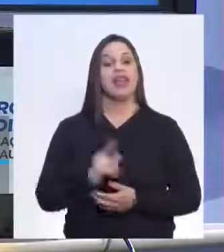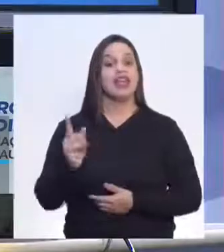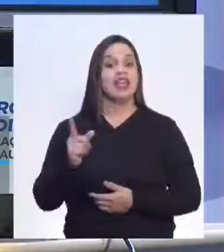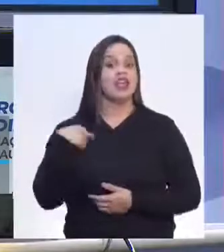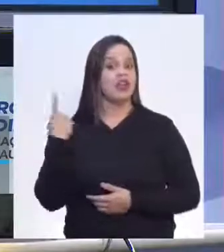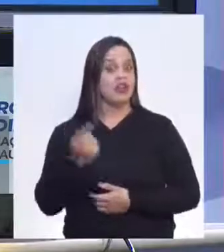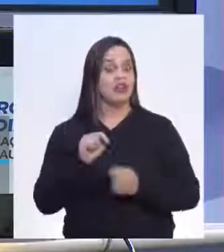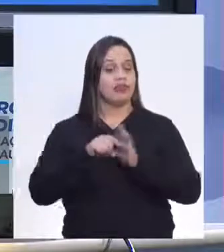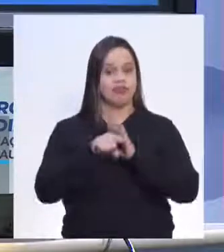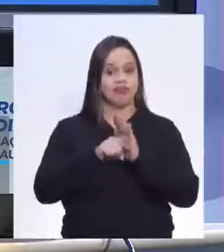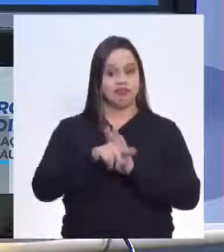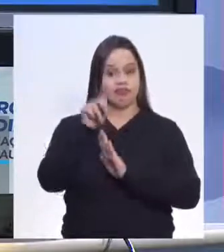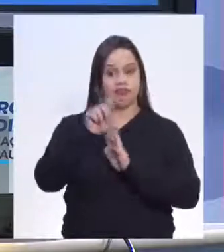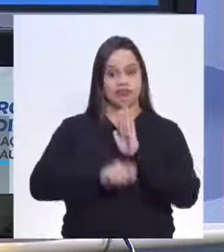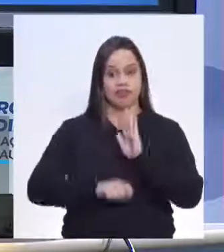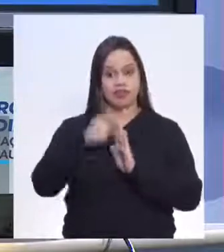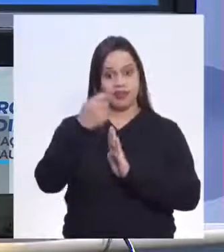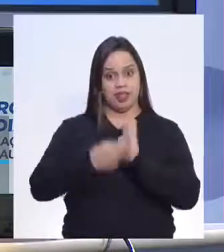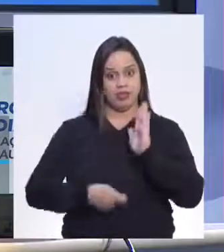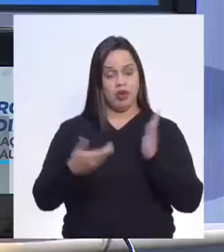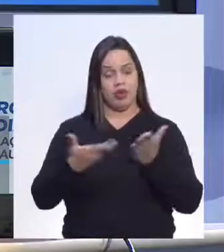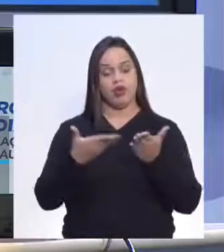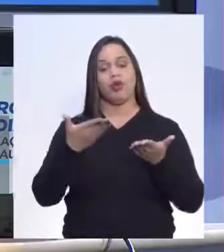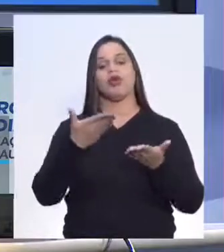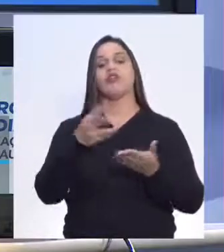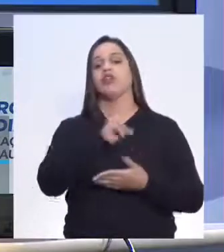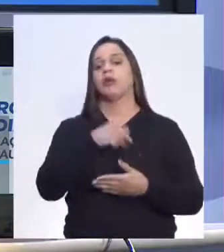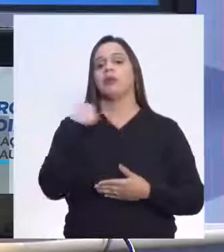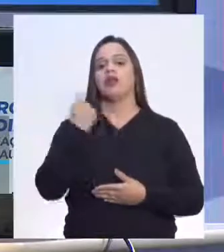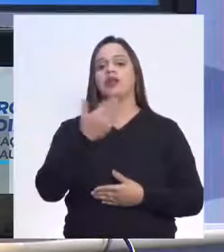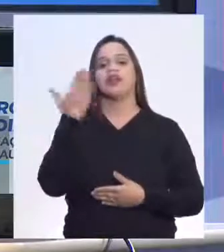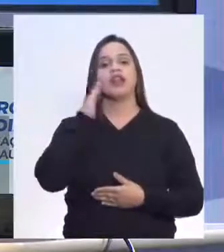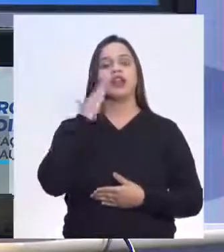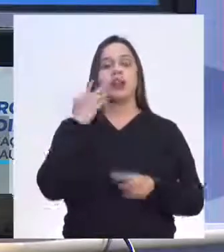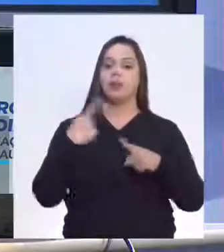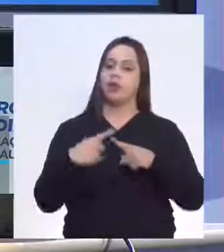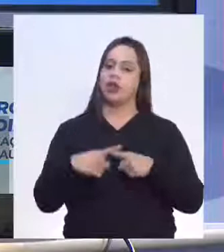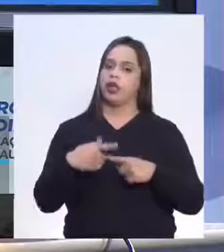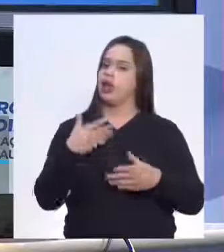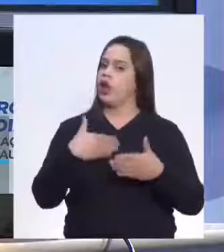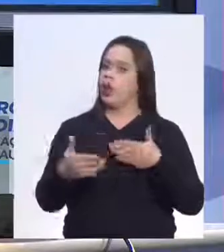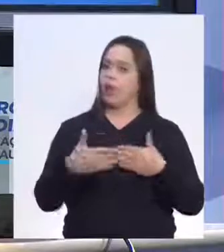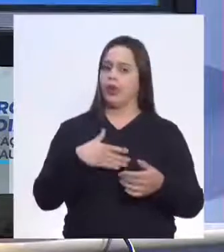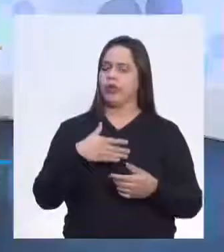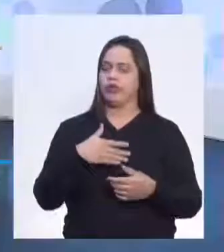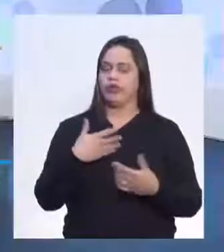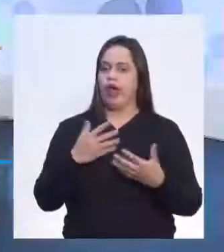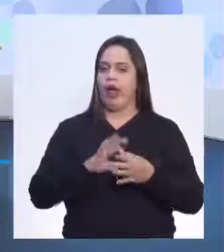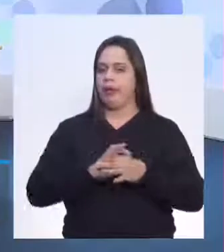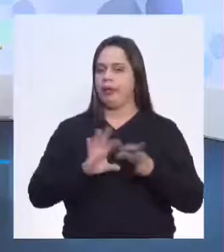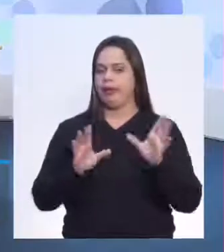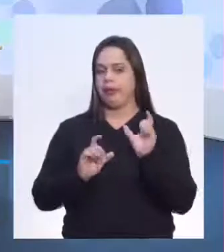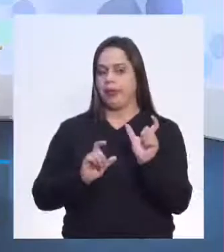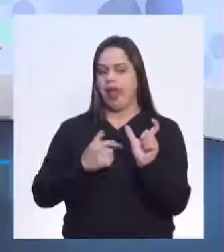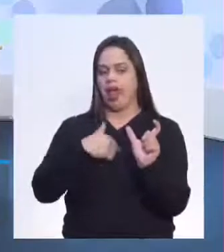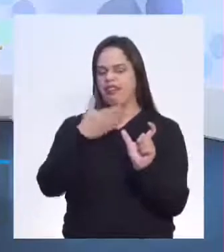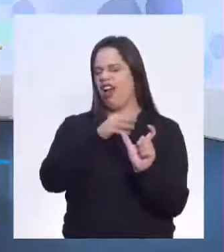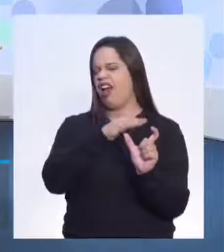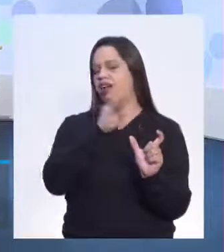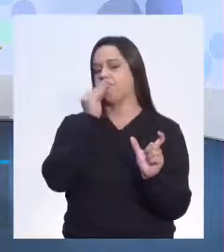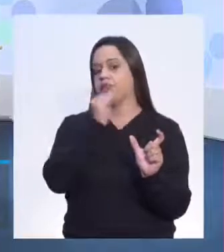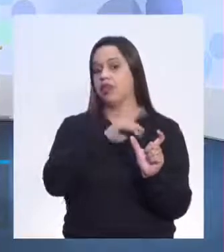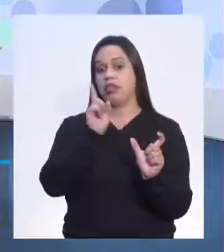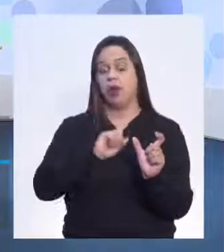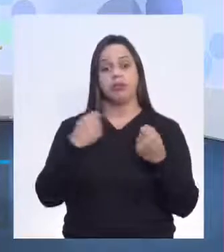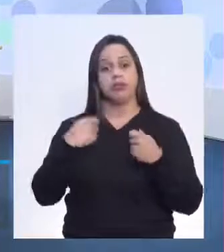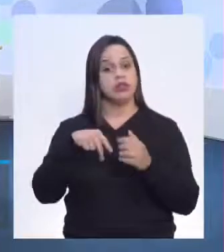análise textual serviu bastante para a gente entender, tá bom? Que a gente não pode deixar qualquer palavrinha escapar num texto, que a gente sempre tem que analisar e